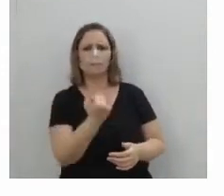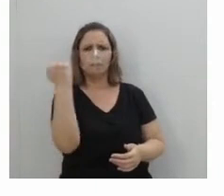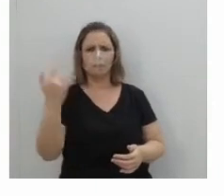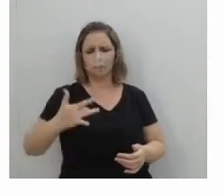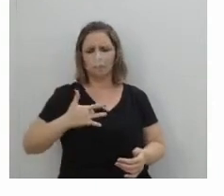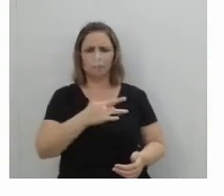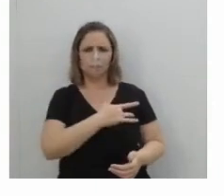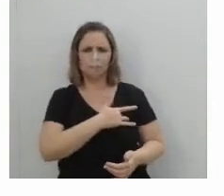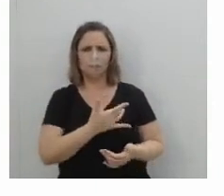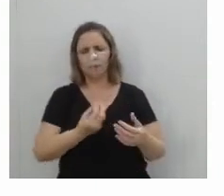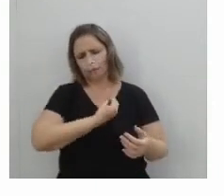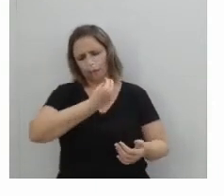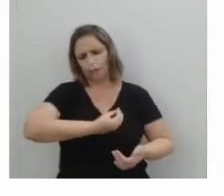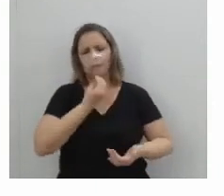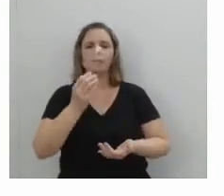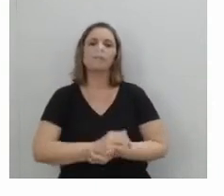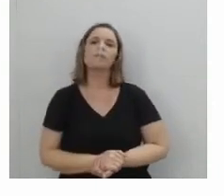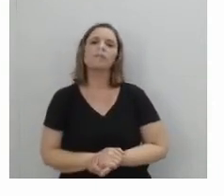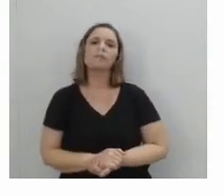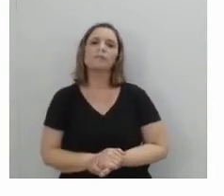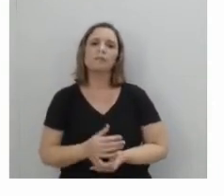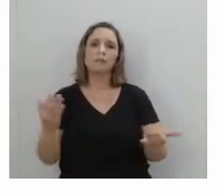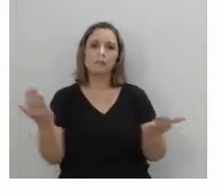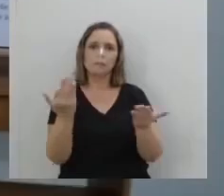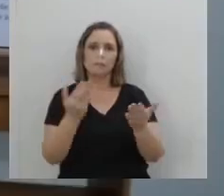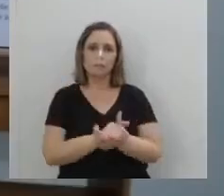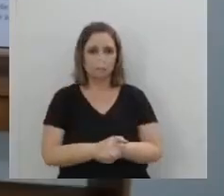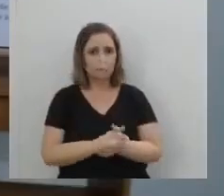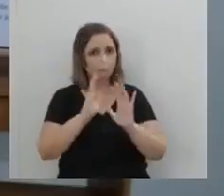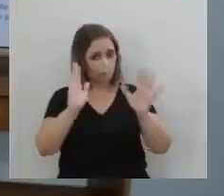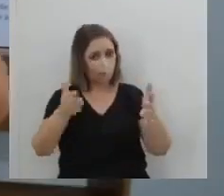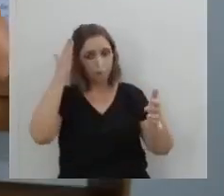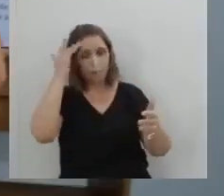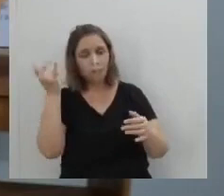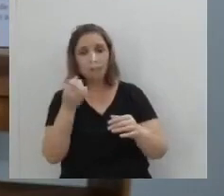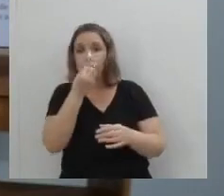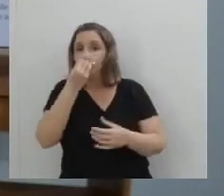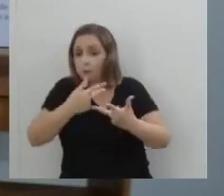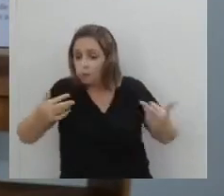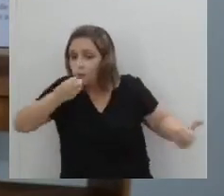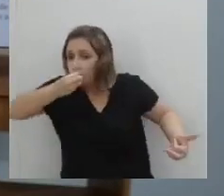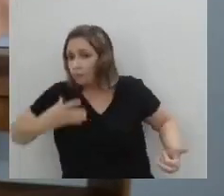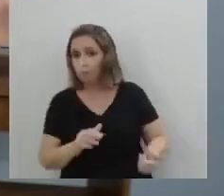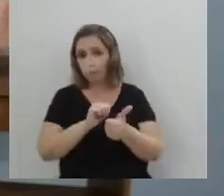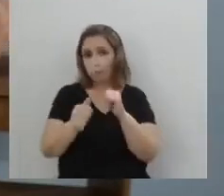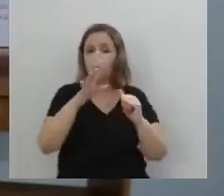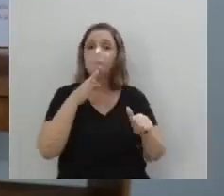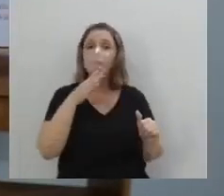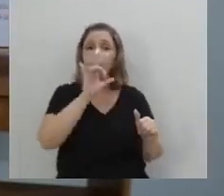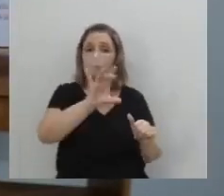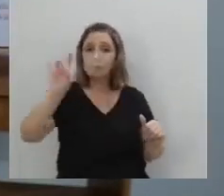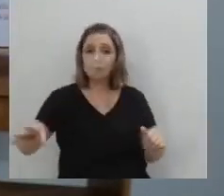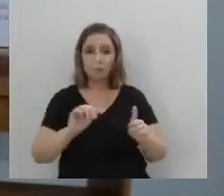para a nossa vida, para o indivíduo. Agora que vocês já souberam os benefícios e conheceram um pouco sobre cada esporte,